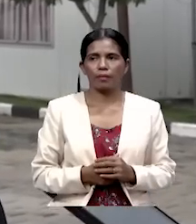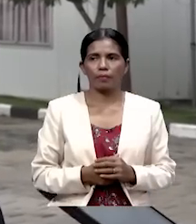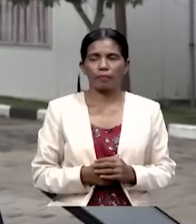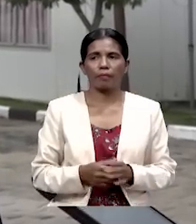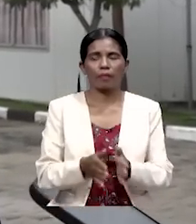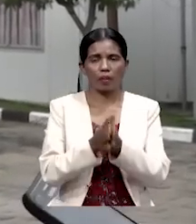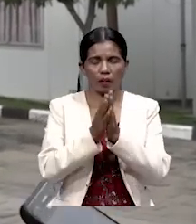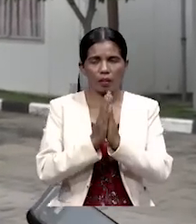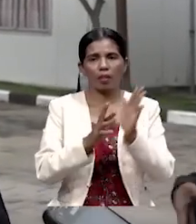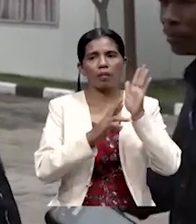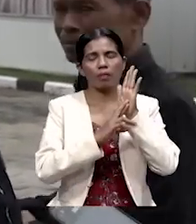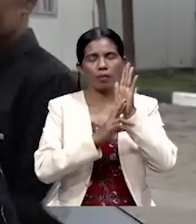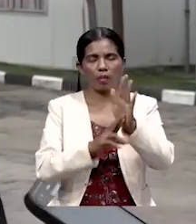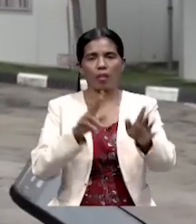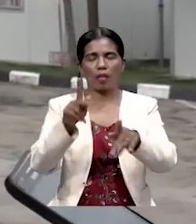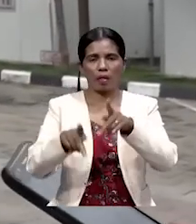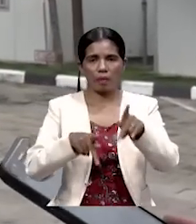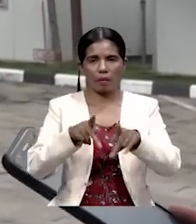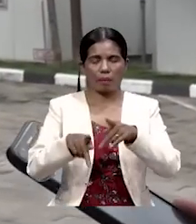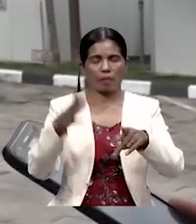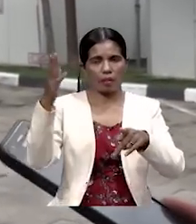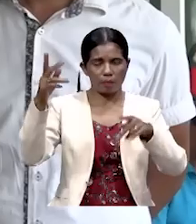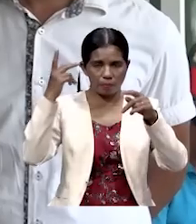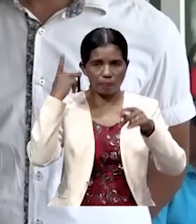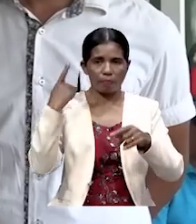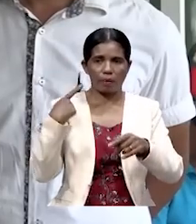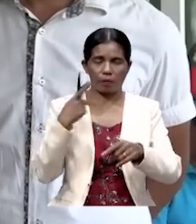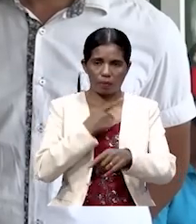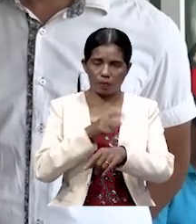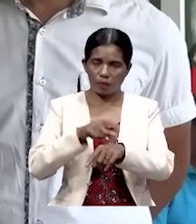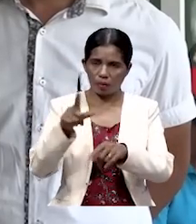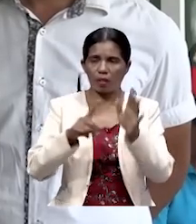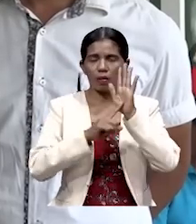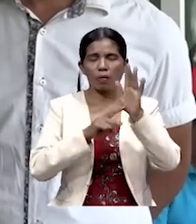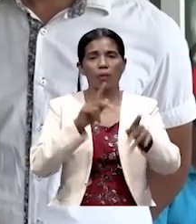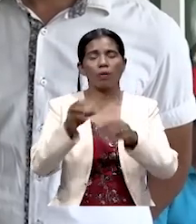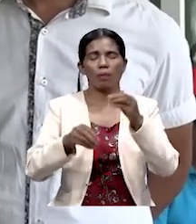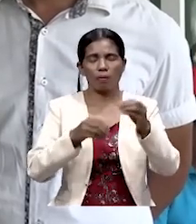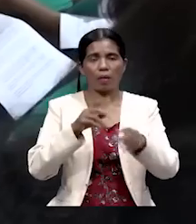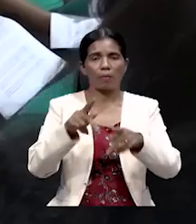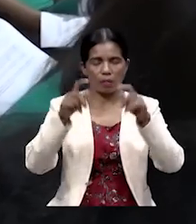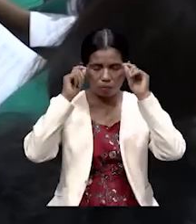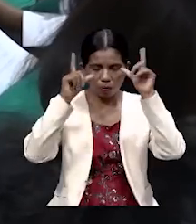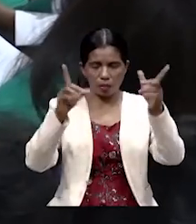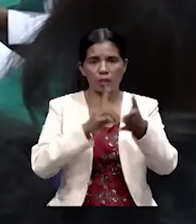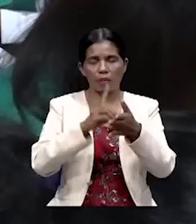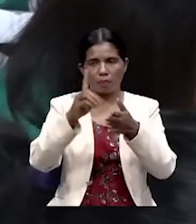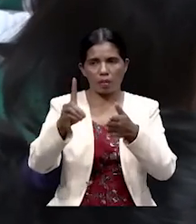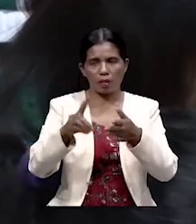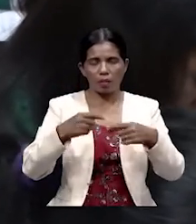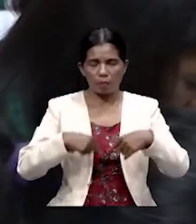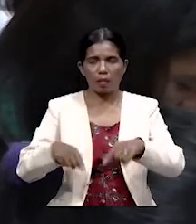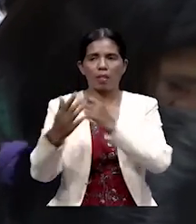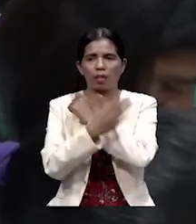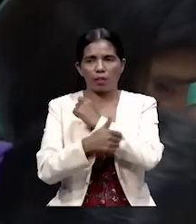Exigência ne representante povo iha Parlamento Nacional hato, relacion ho timoroan sira ne be cada semana, sempre saiba estrangeiro